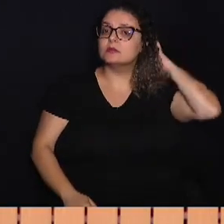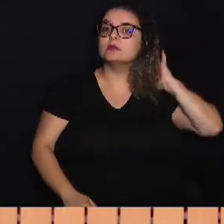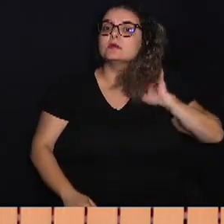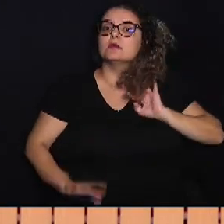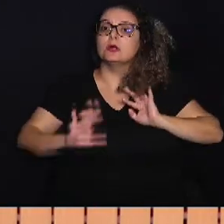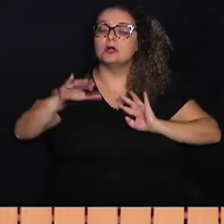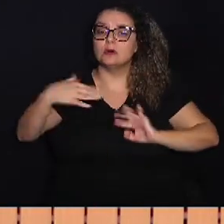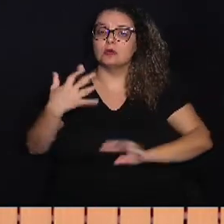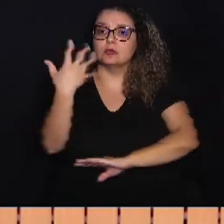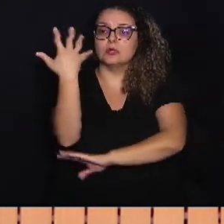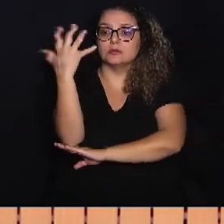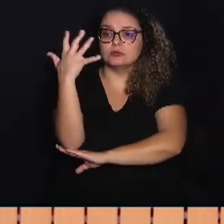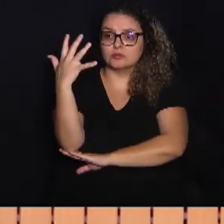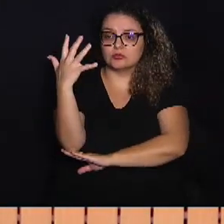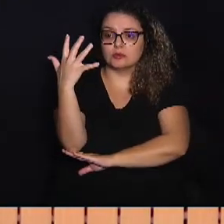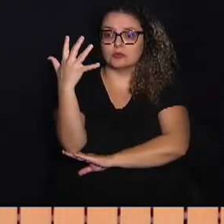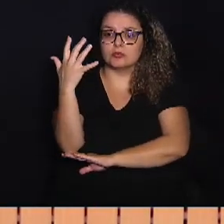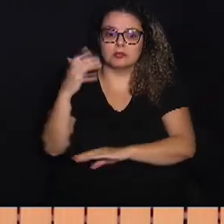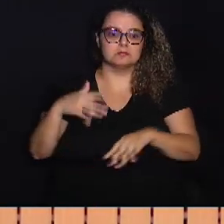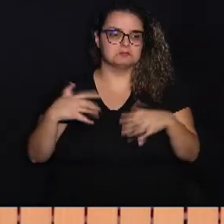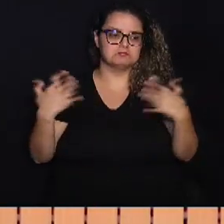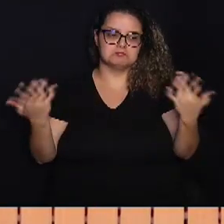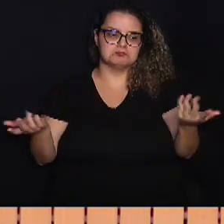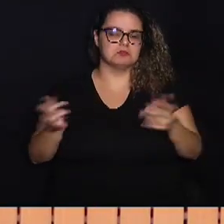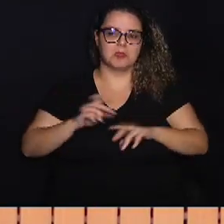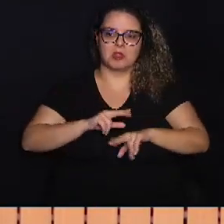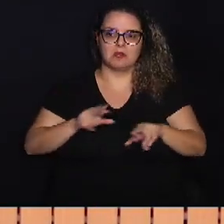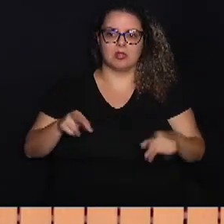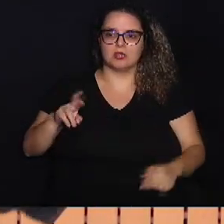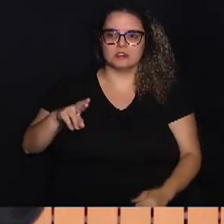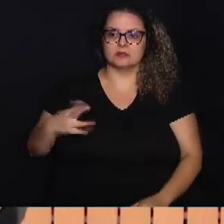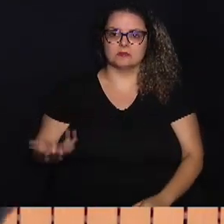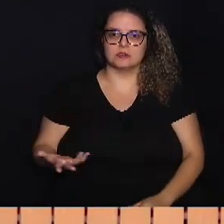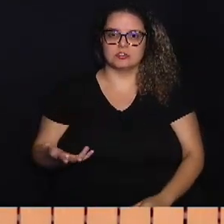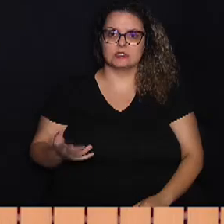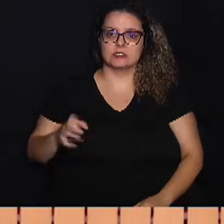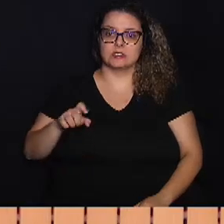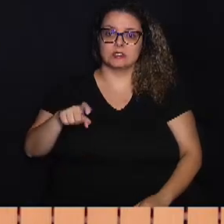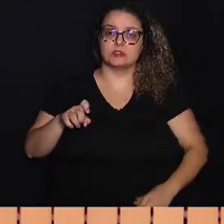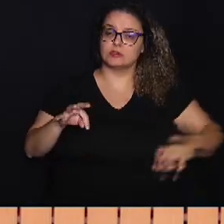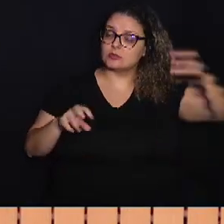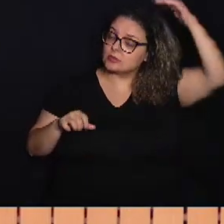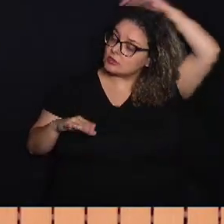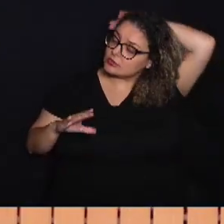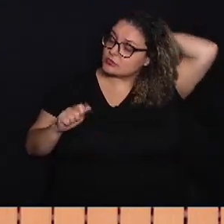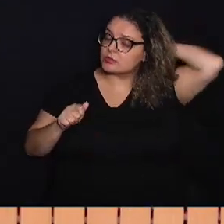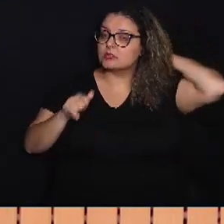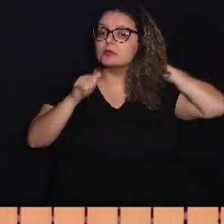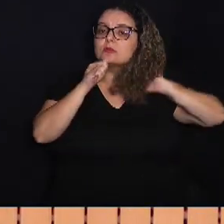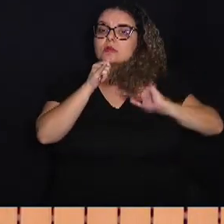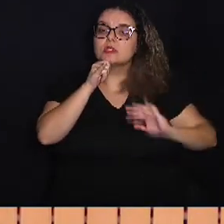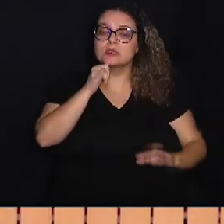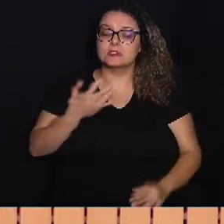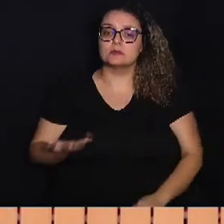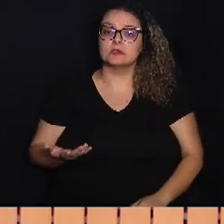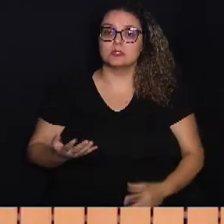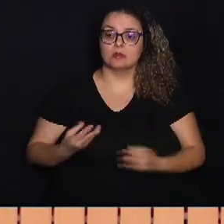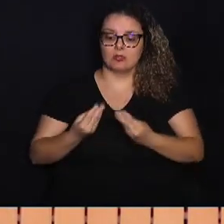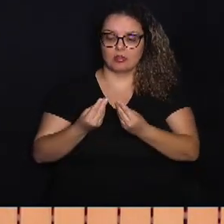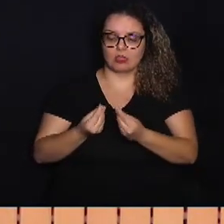eh está por por por conta de ser exótica por exemplo está danificando